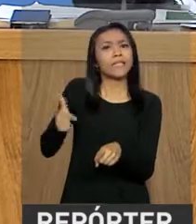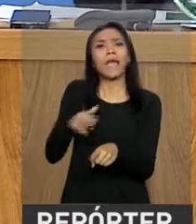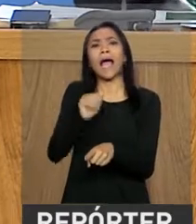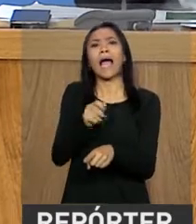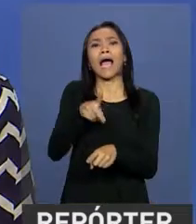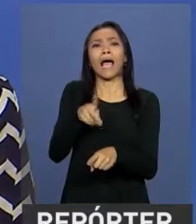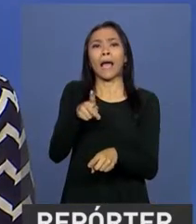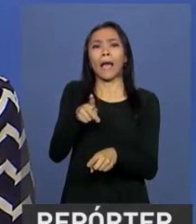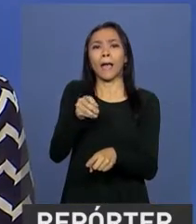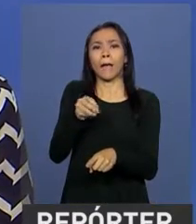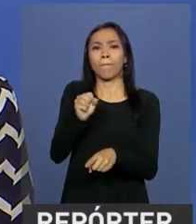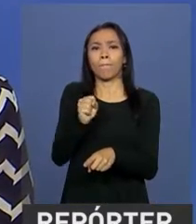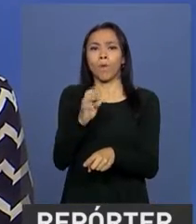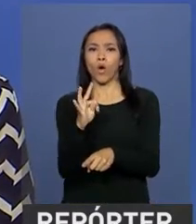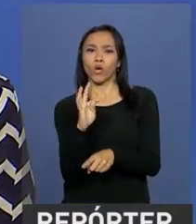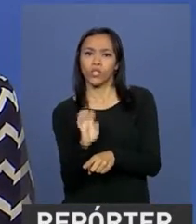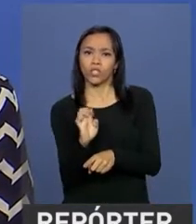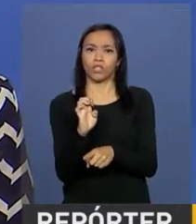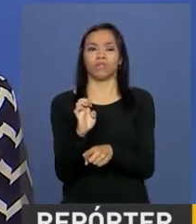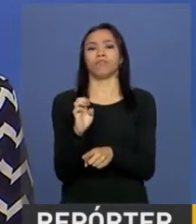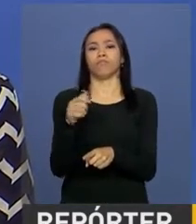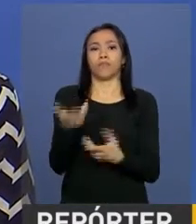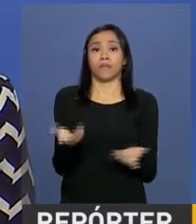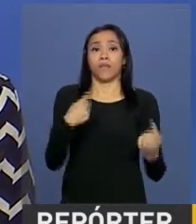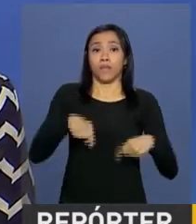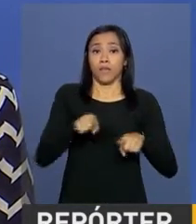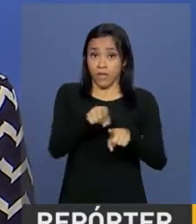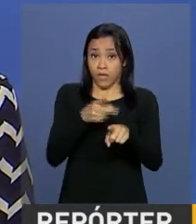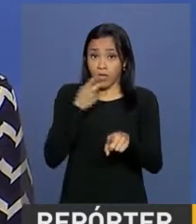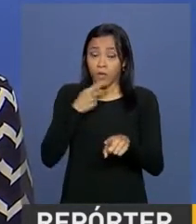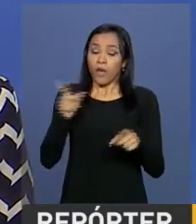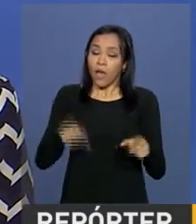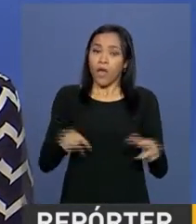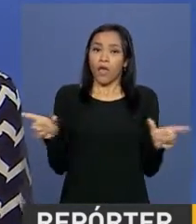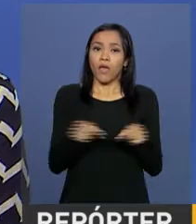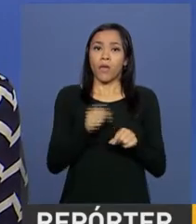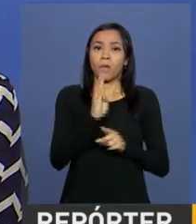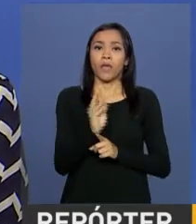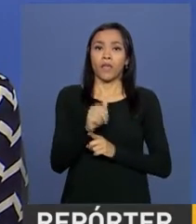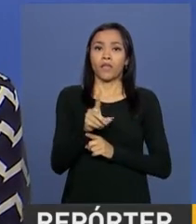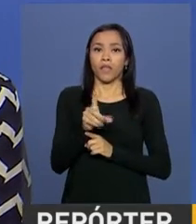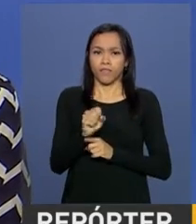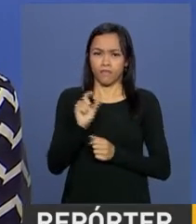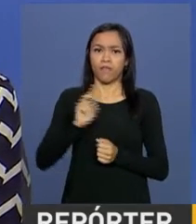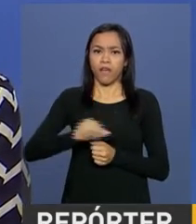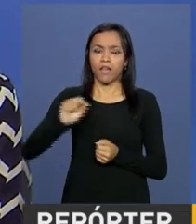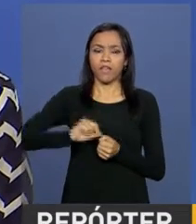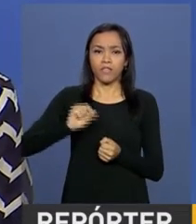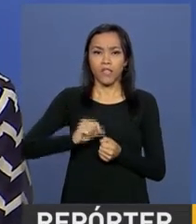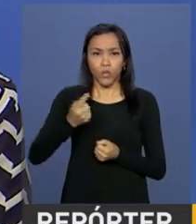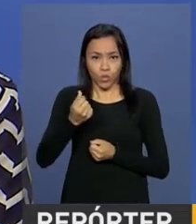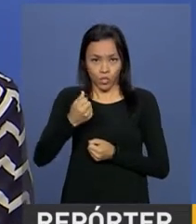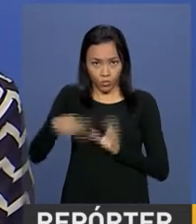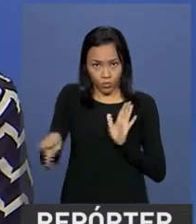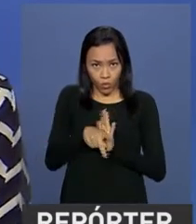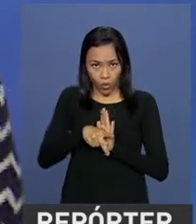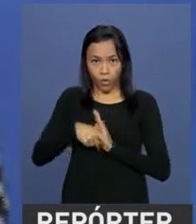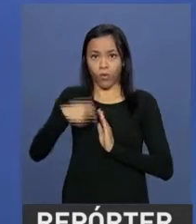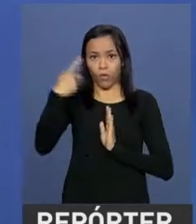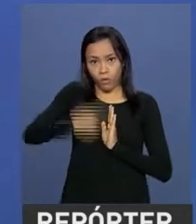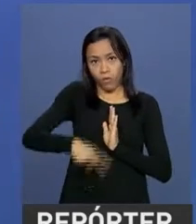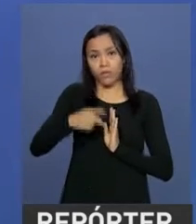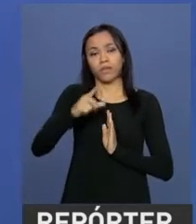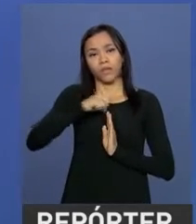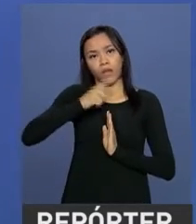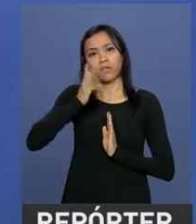Tesouro Nacional. São iniciativas que o BNDES fará com os recursos que ele já tem disponíveis